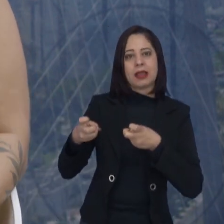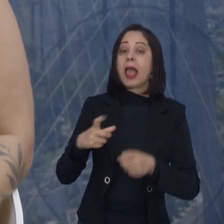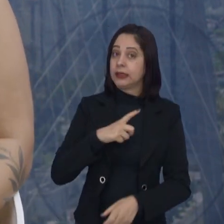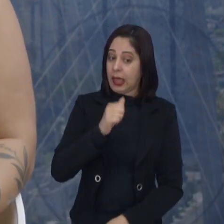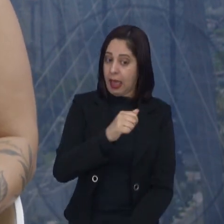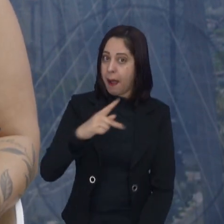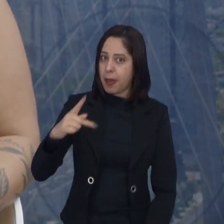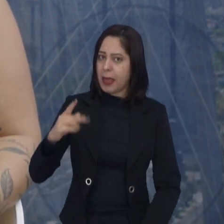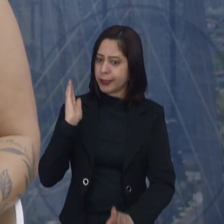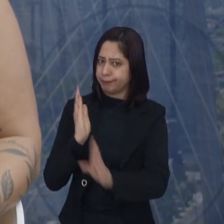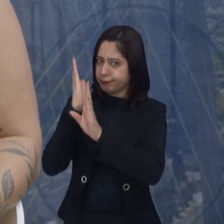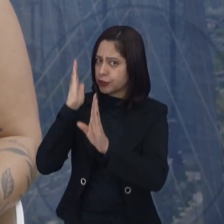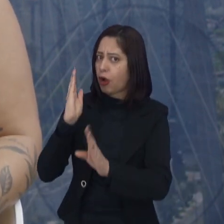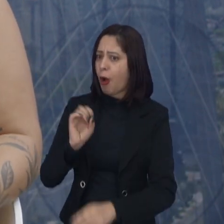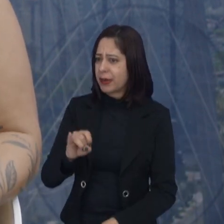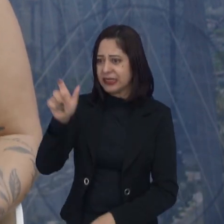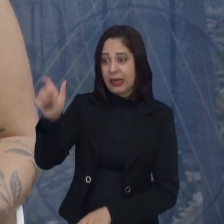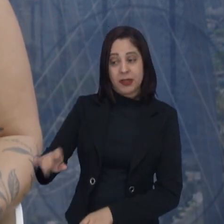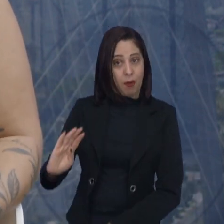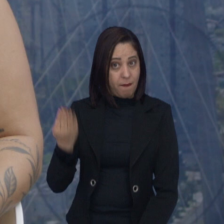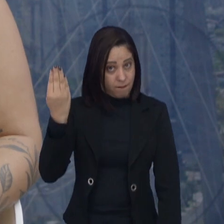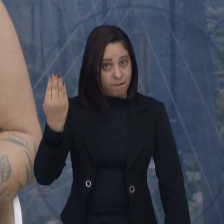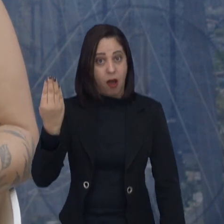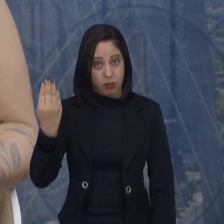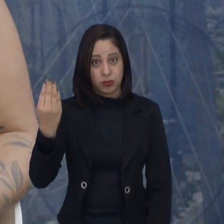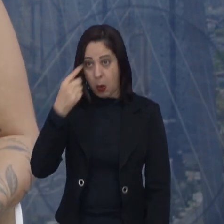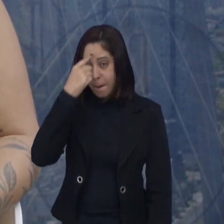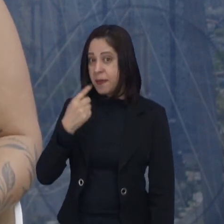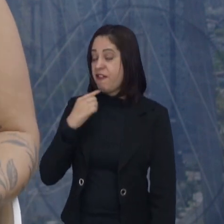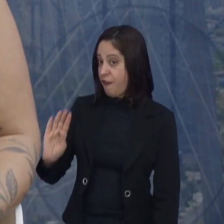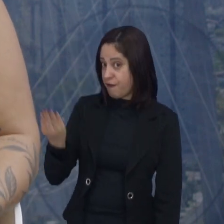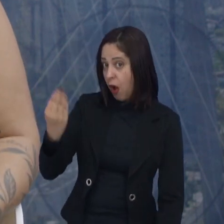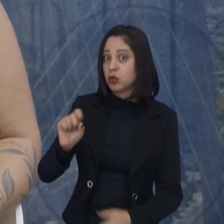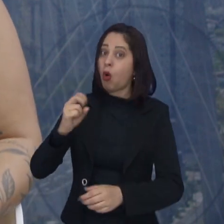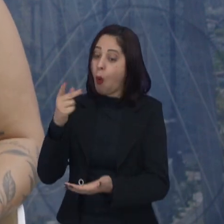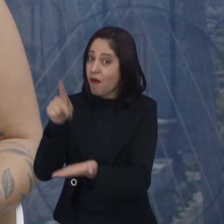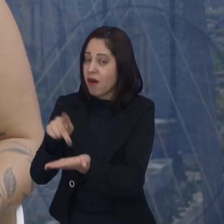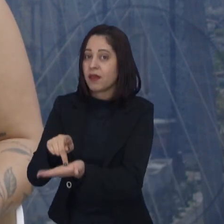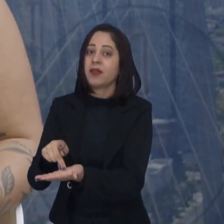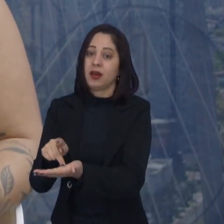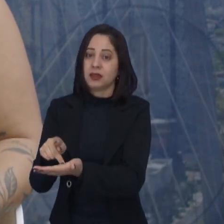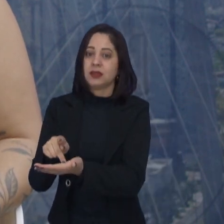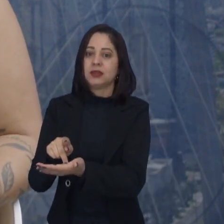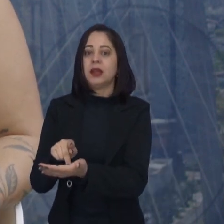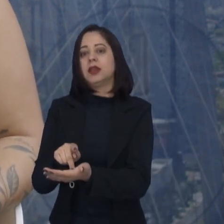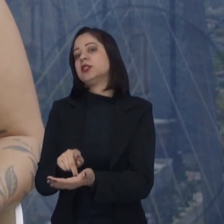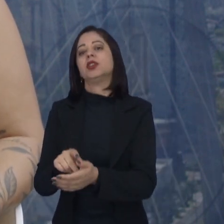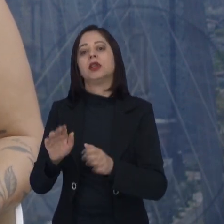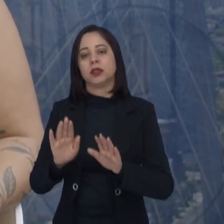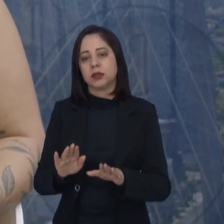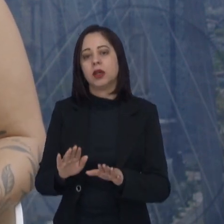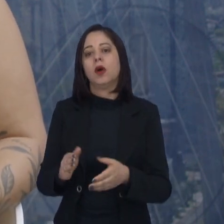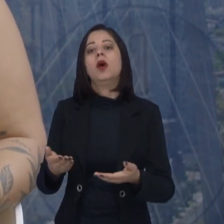aplicativos, ferramentas que elas conseguem entender se aquele perfil ele é realmente assim verídico. Então, hoje existe